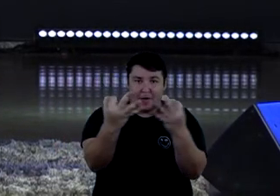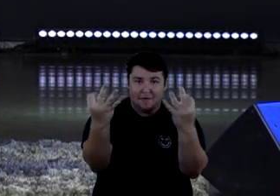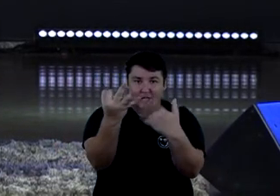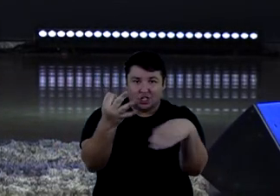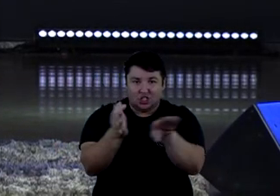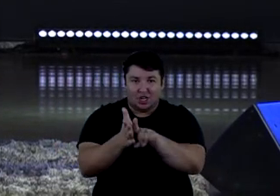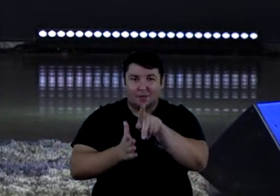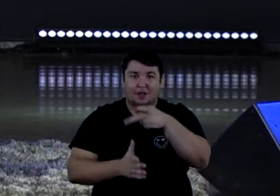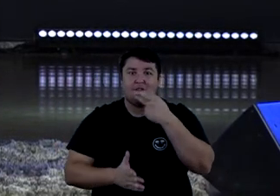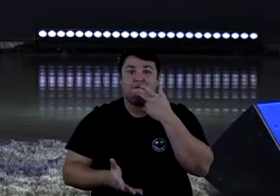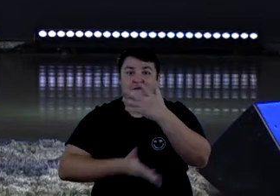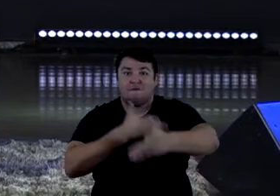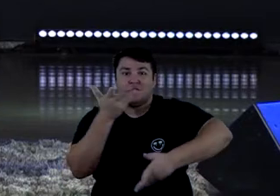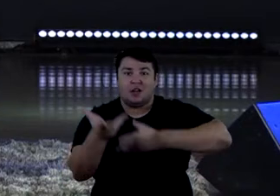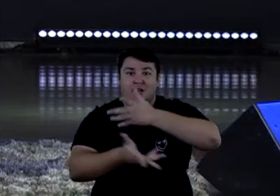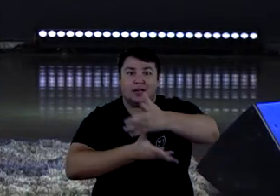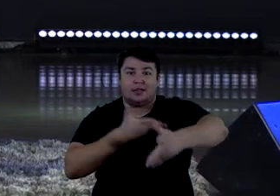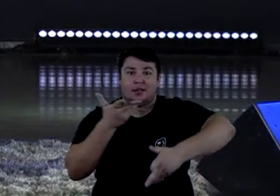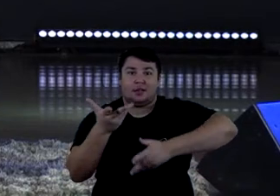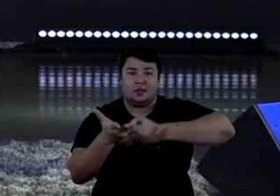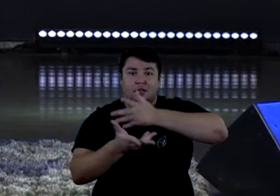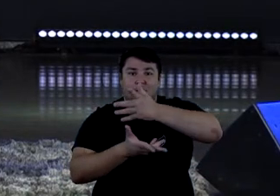fala: eu vou te reconectar.